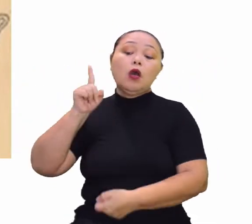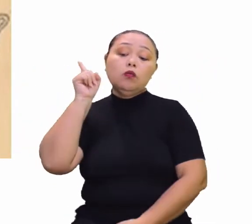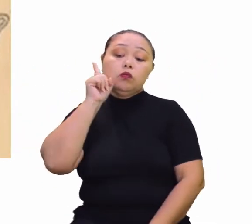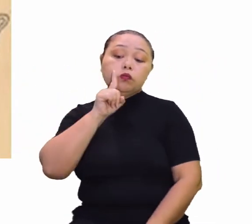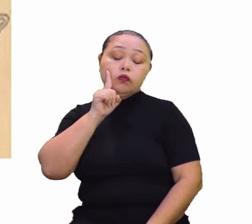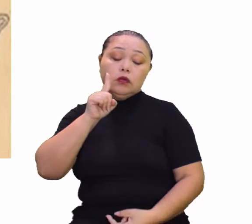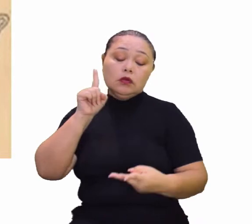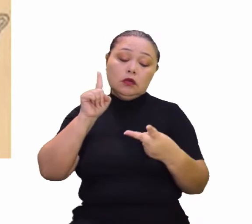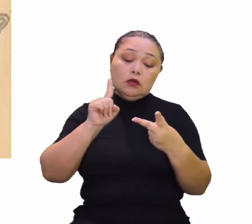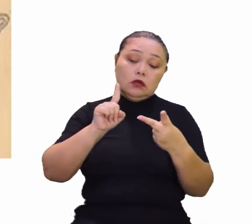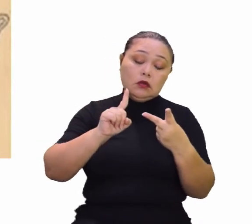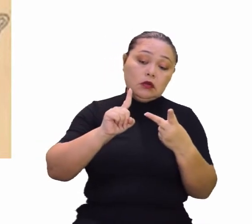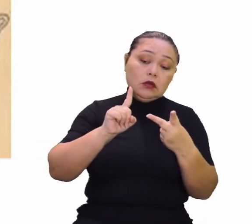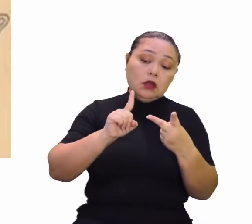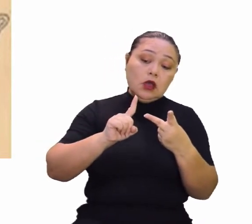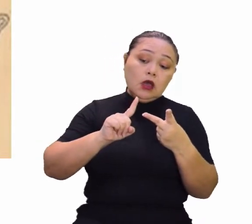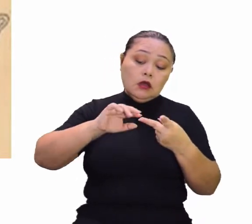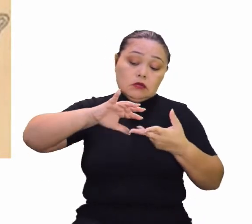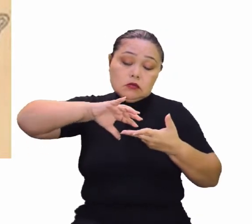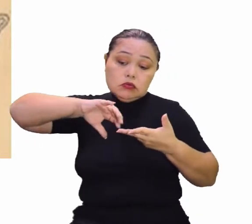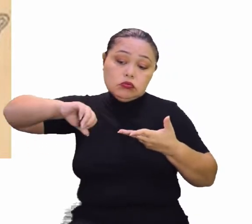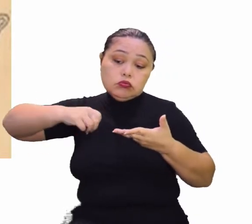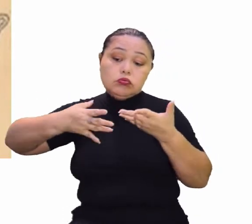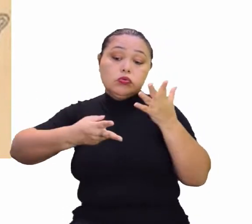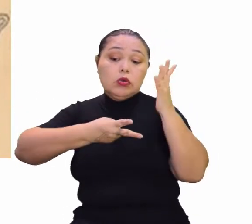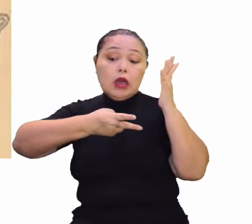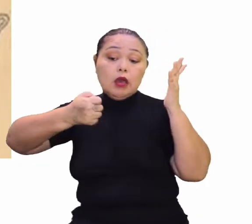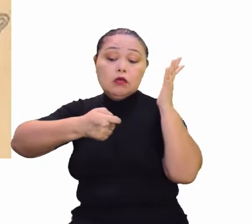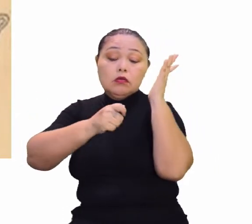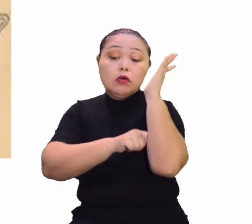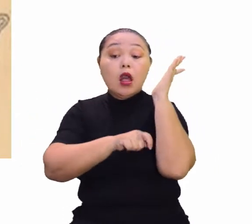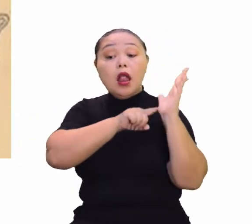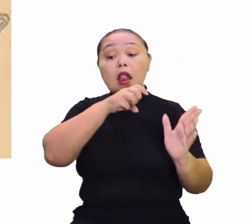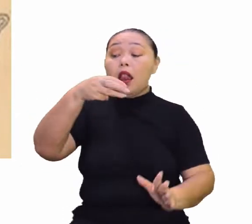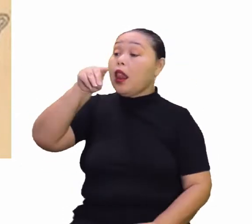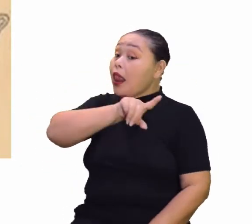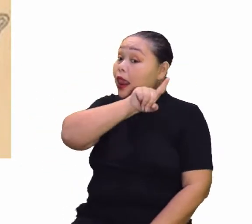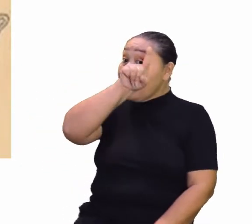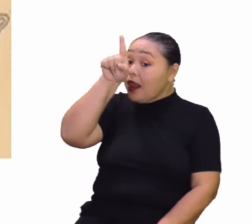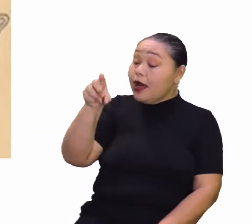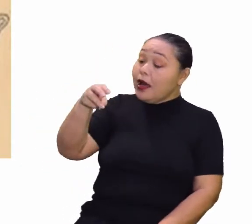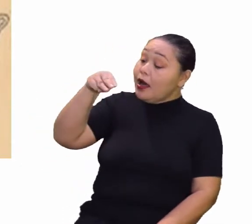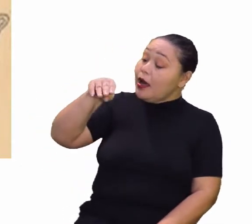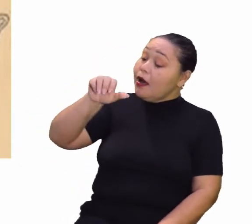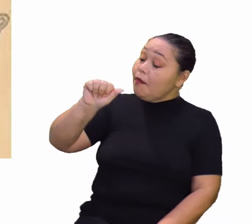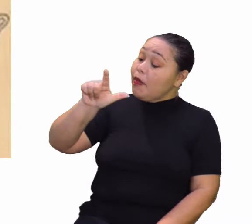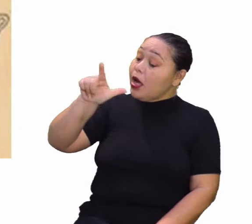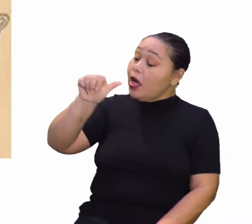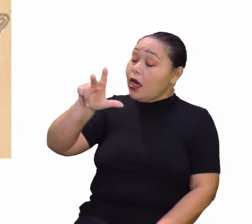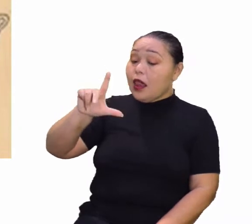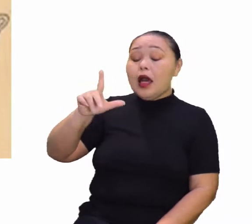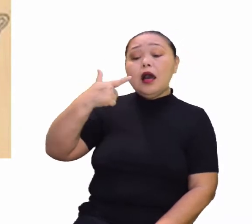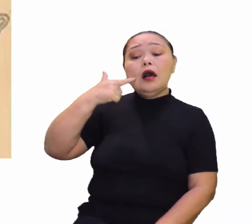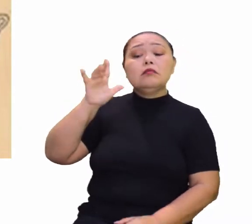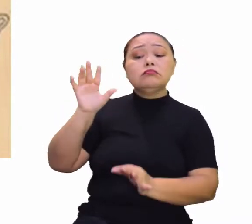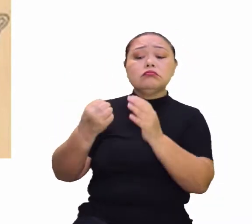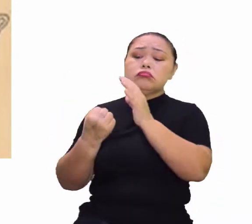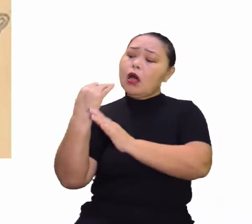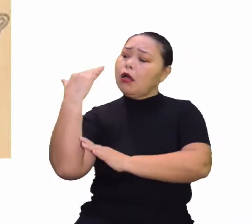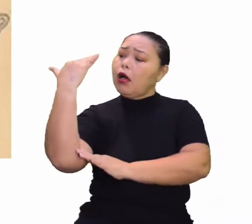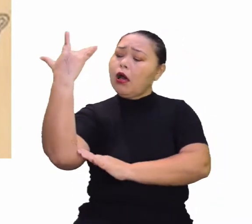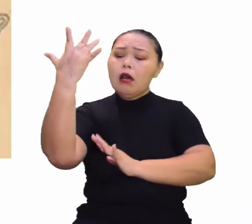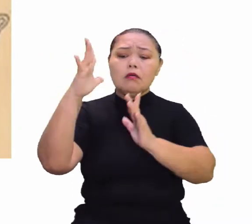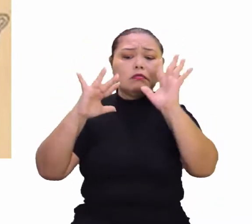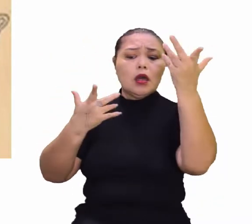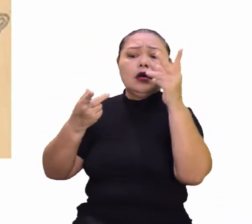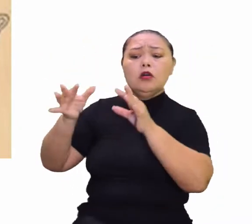Unidos estavam retirando a borracha lá da Malásia, onde a produção era mais organizada. Então,